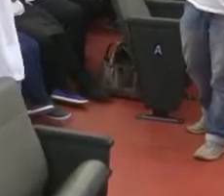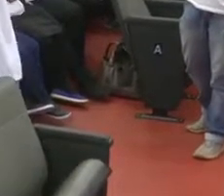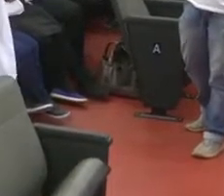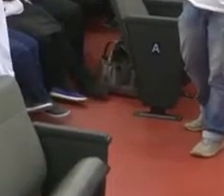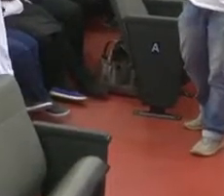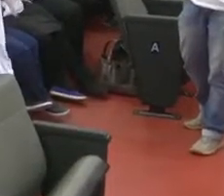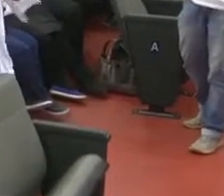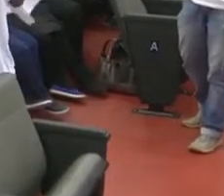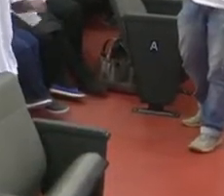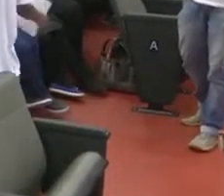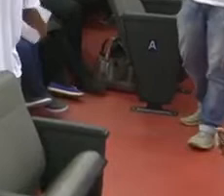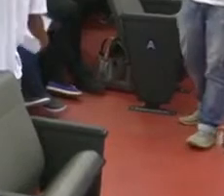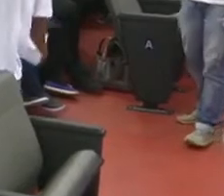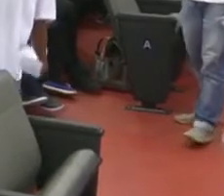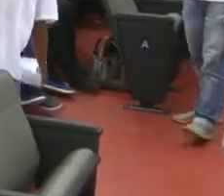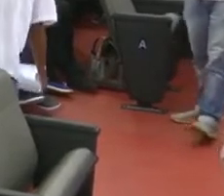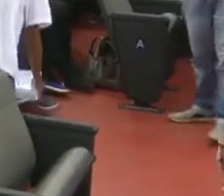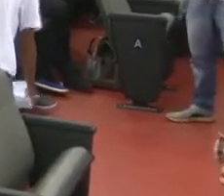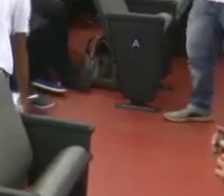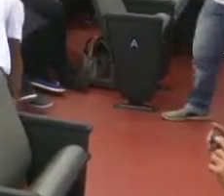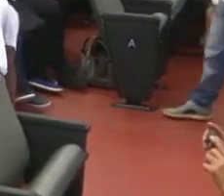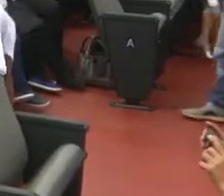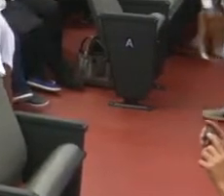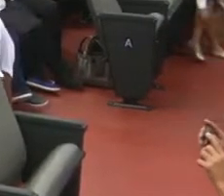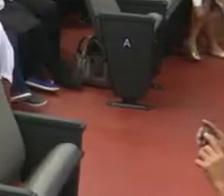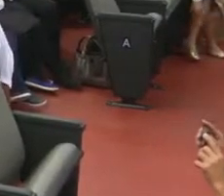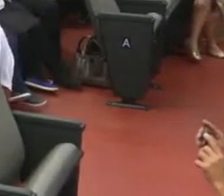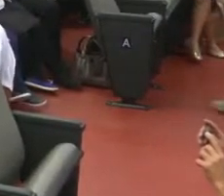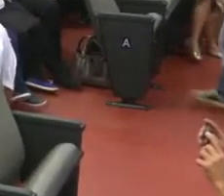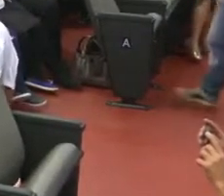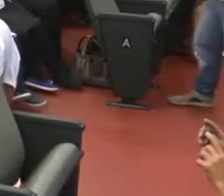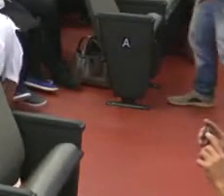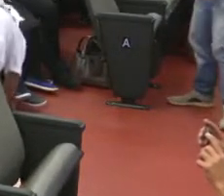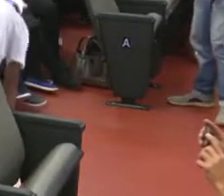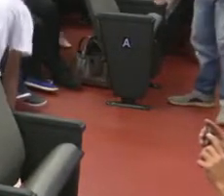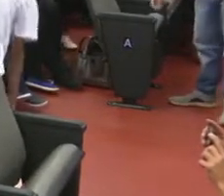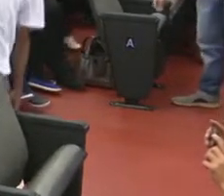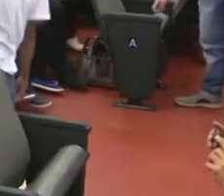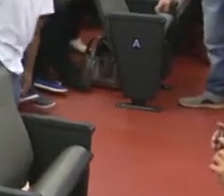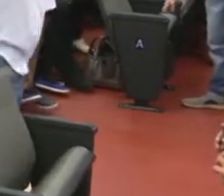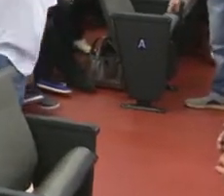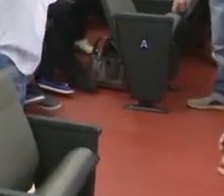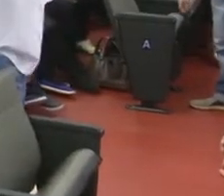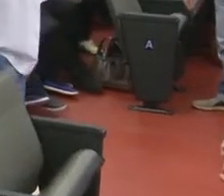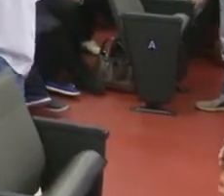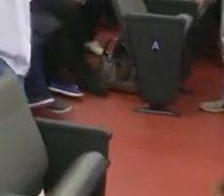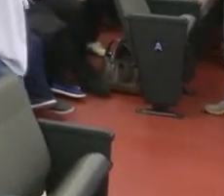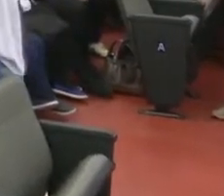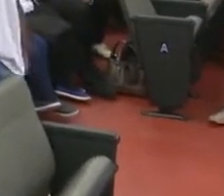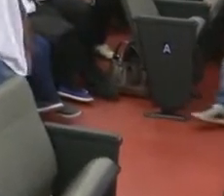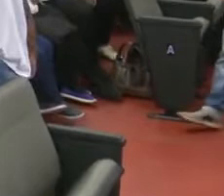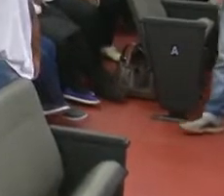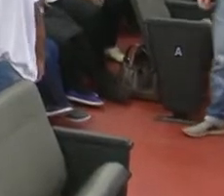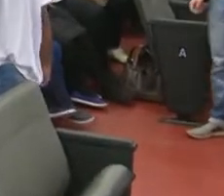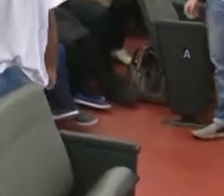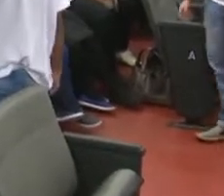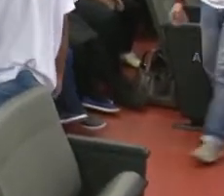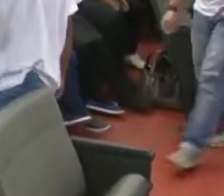E aí E aí E aí